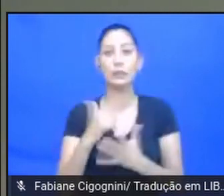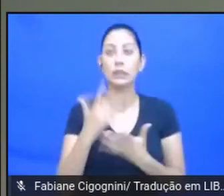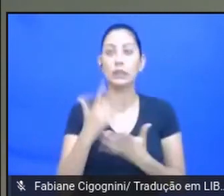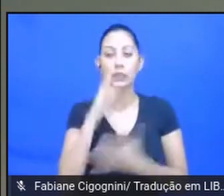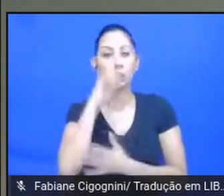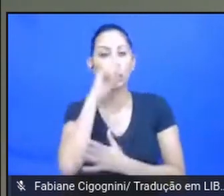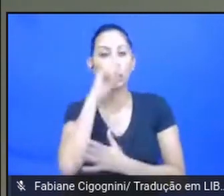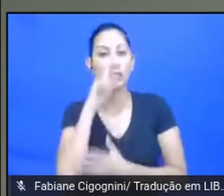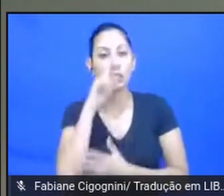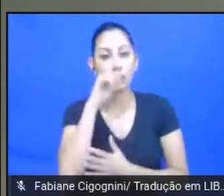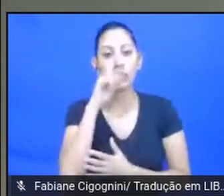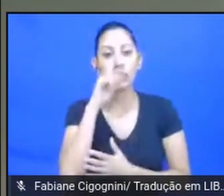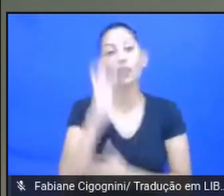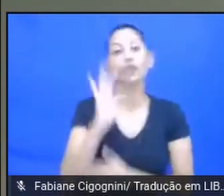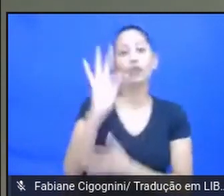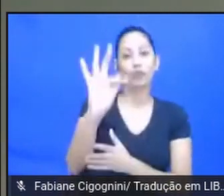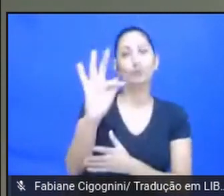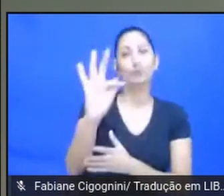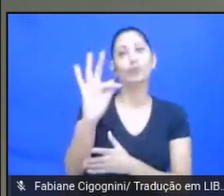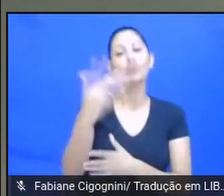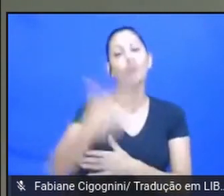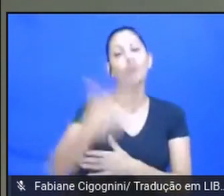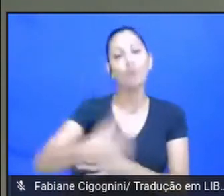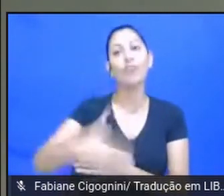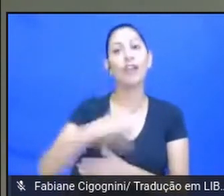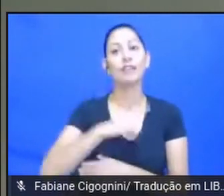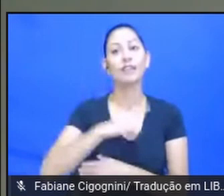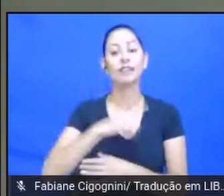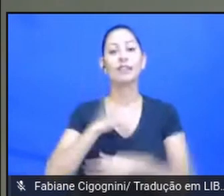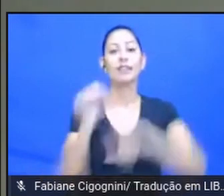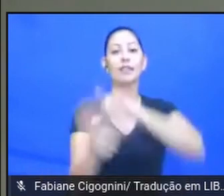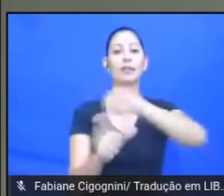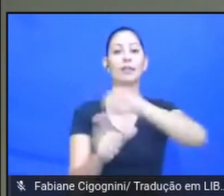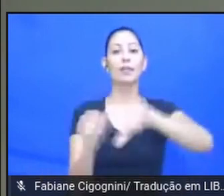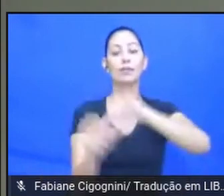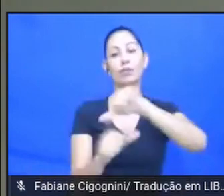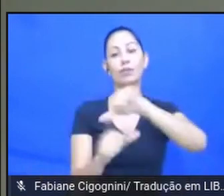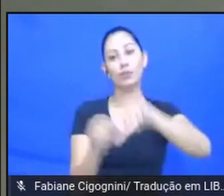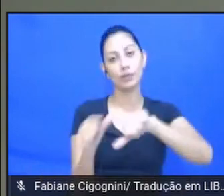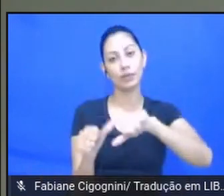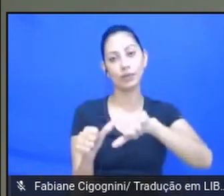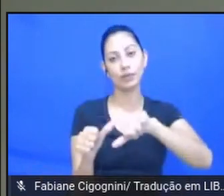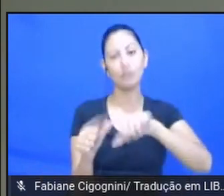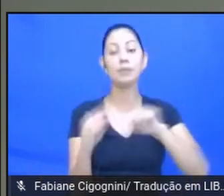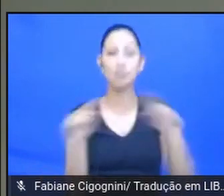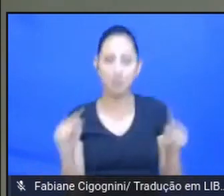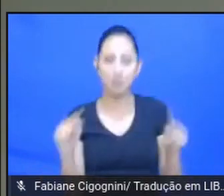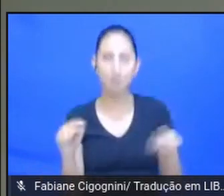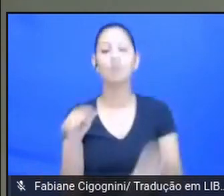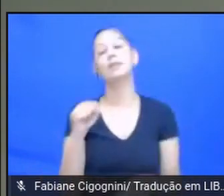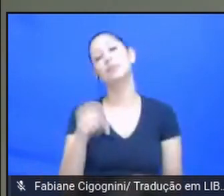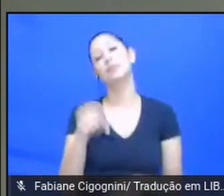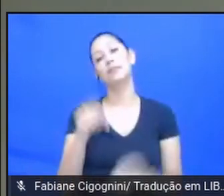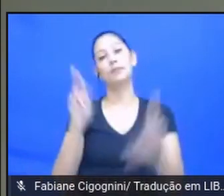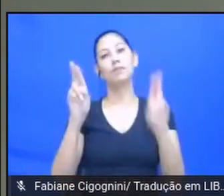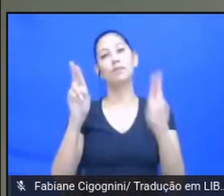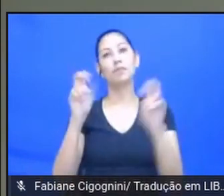tem consequências, mas as consequências também estão, de alguma